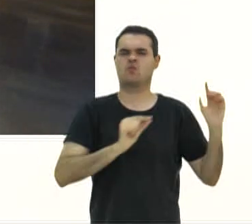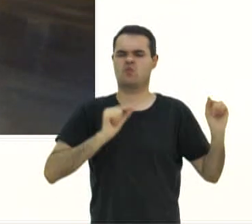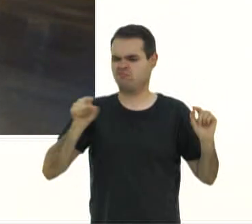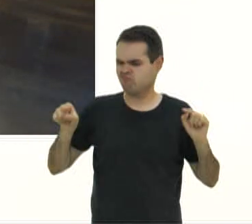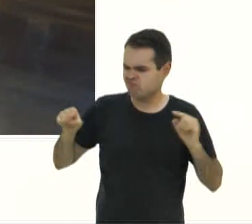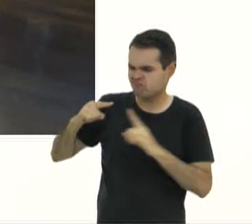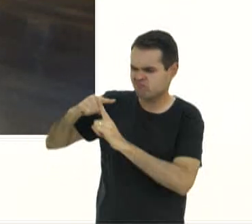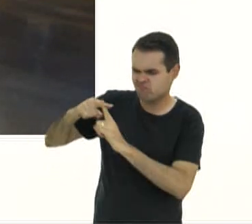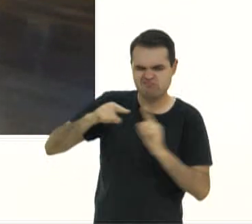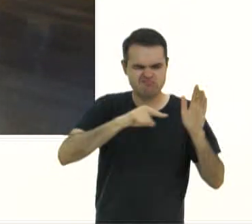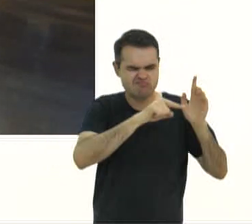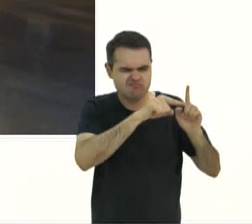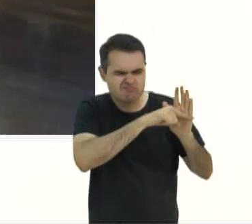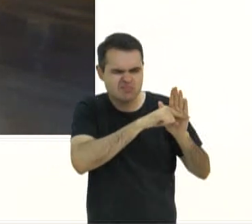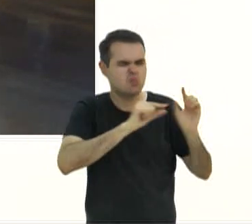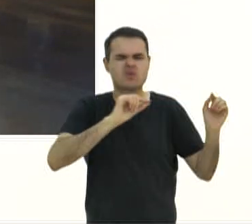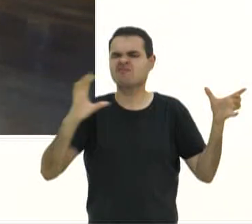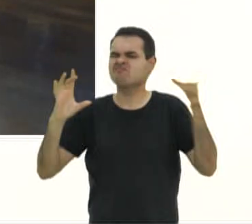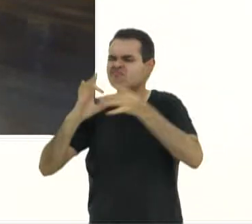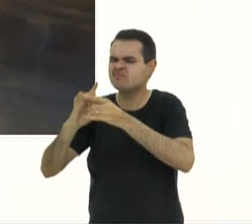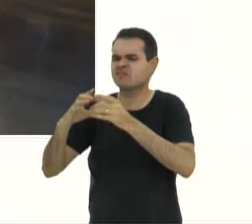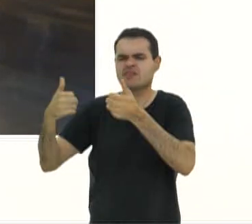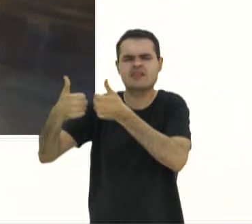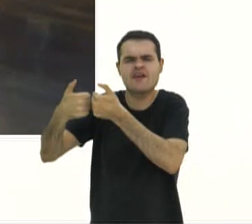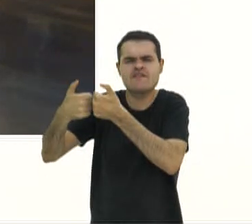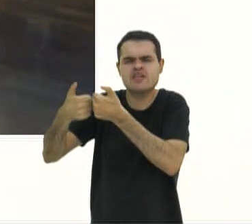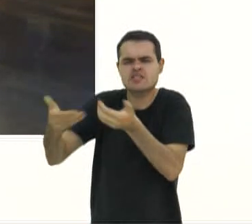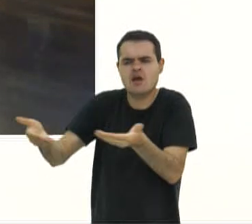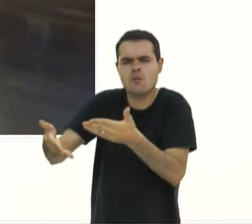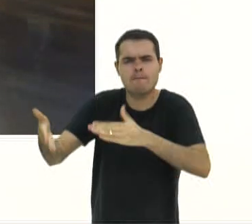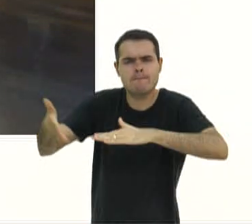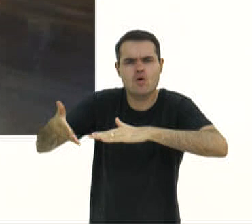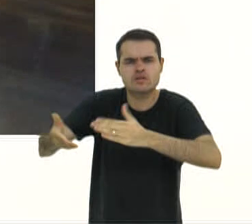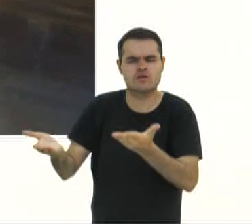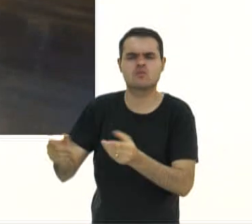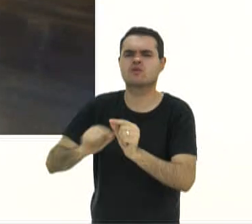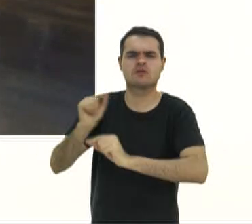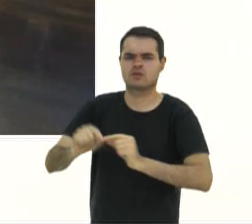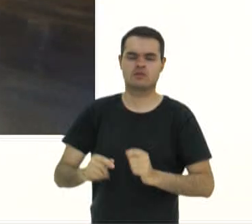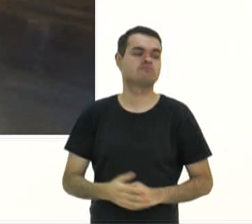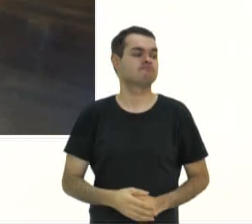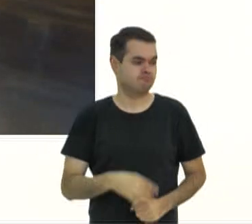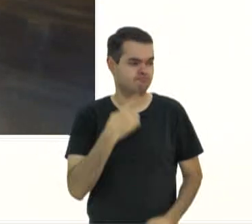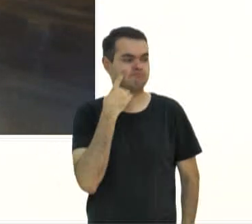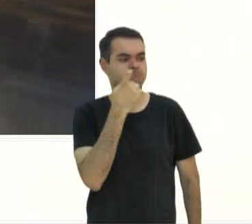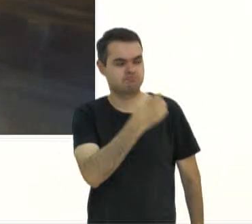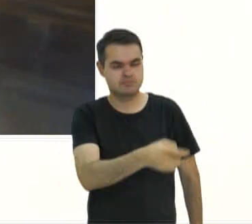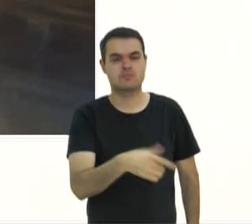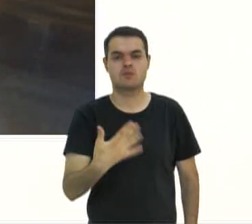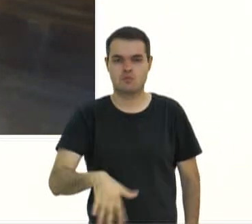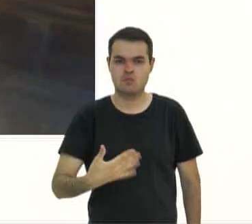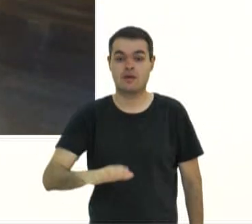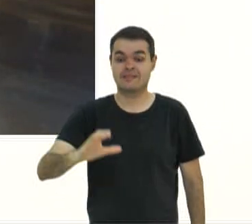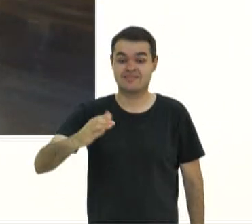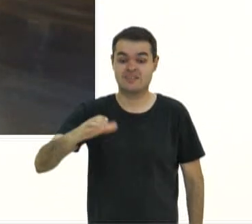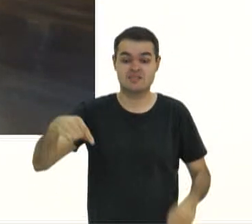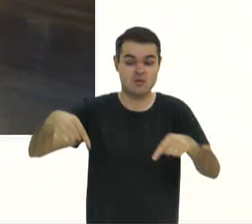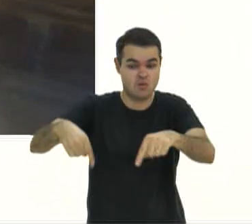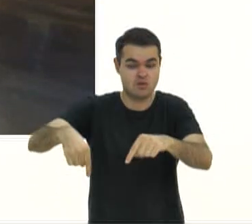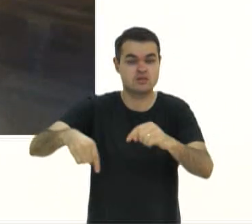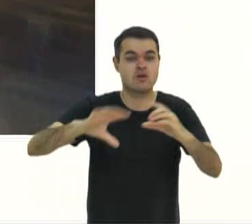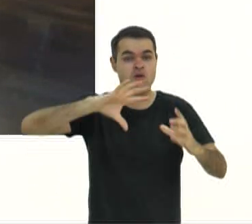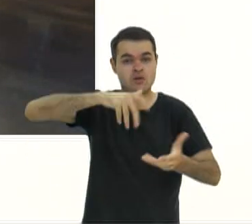esses conceitos, o que tem a ver com a física moderna ou algo desse gênero? Sim, professor, é impressionante como a ciência atual,